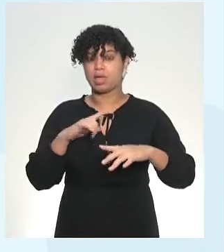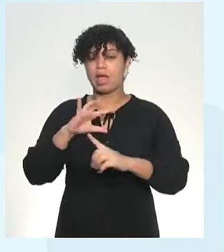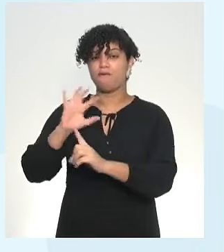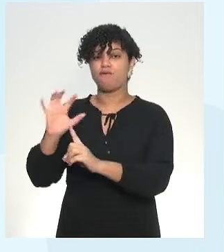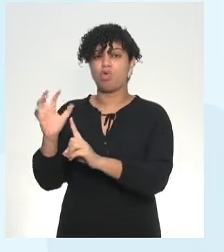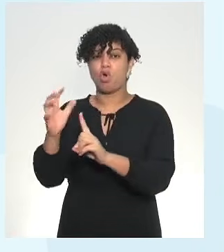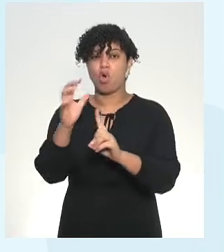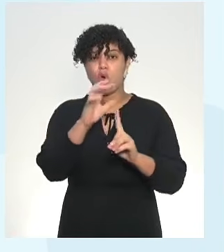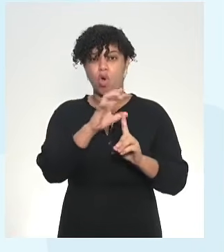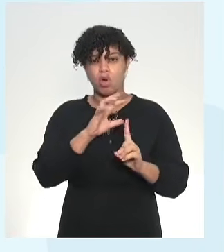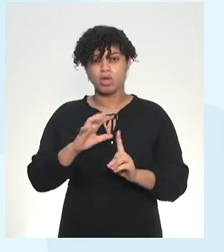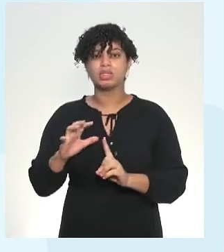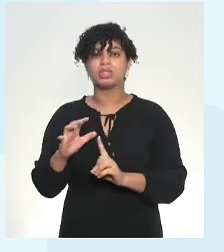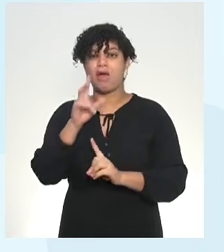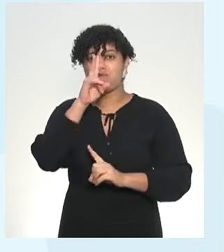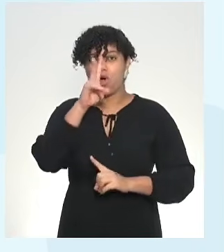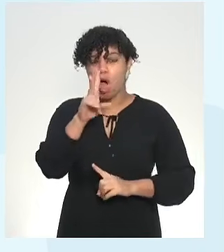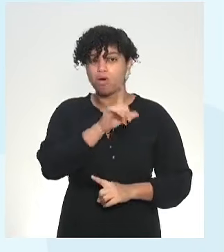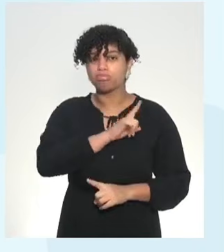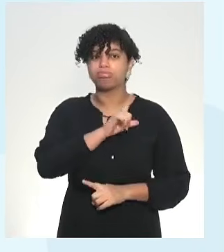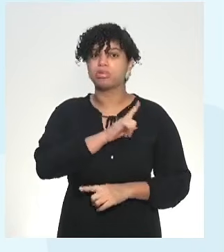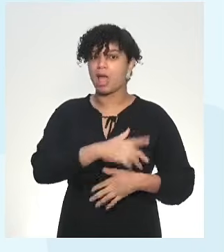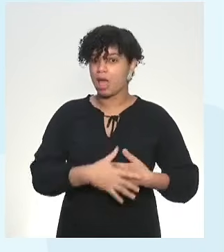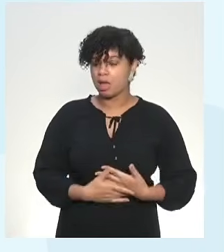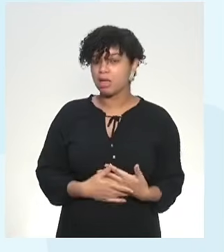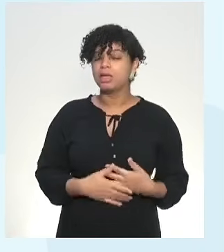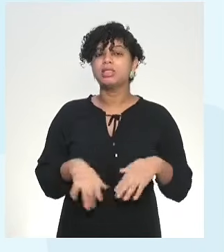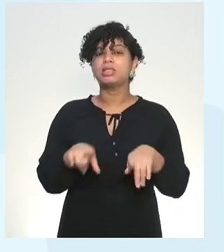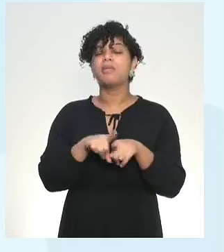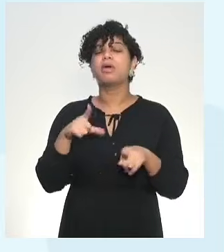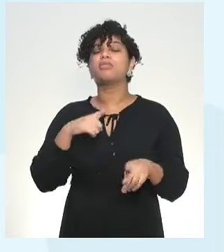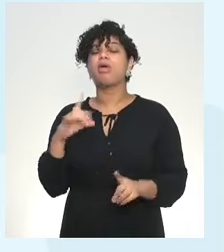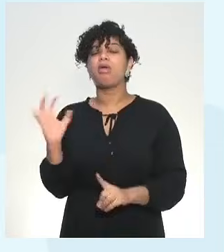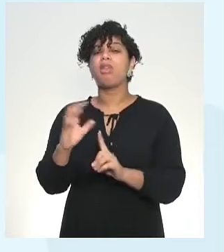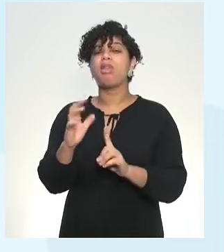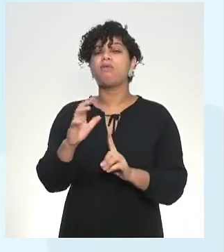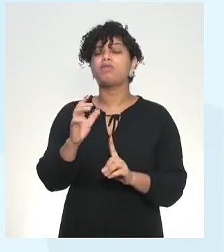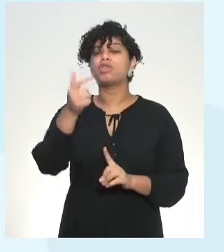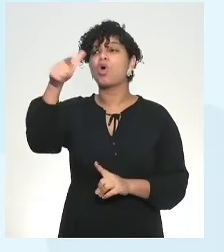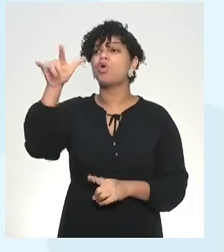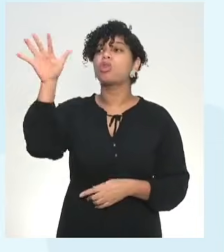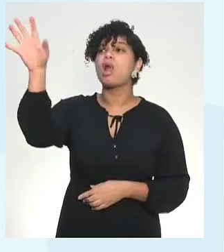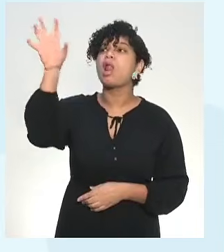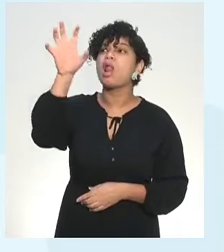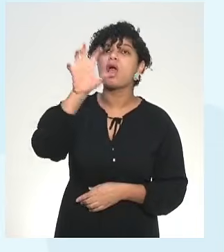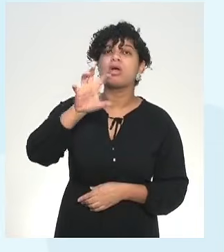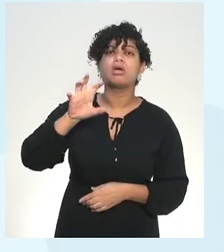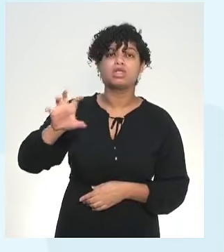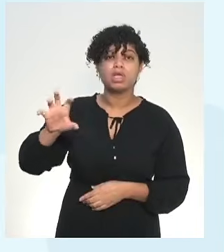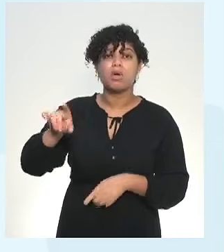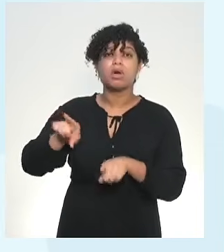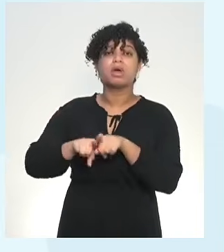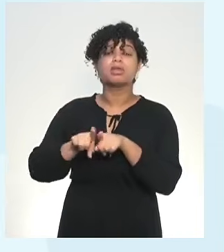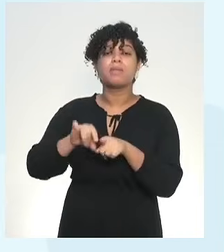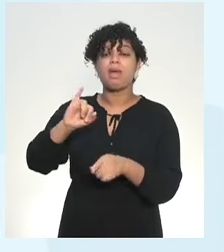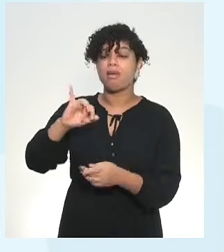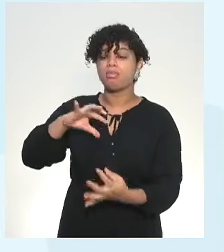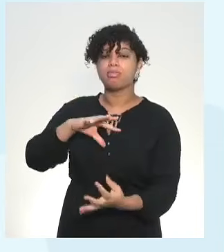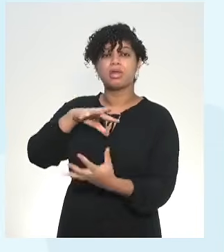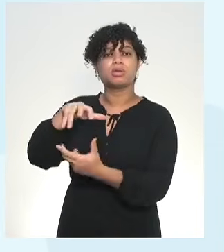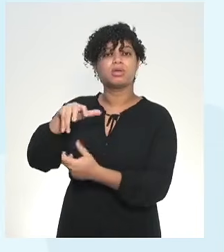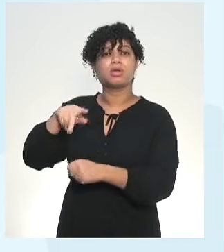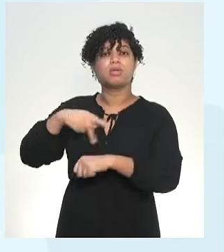Brasil. Então, ela tem uma grande influência, inclusive, né, tendo uma influência para fora, né, no exterior.